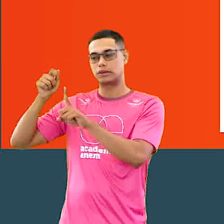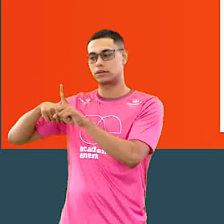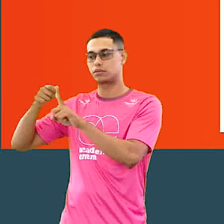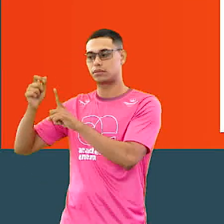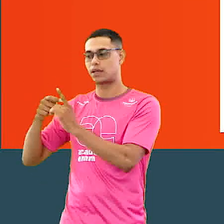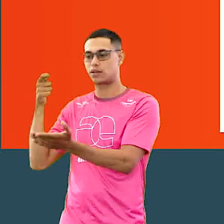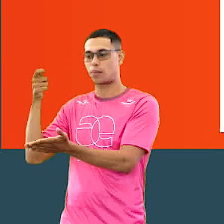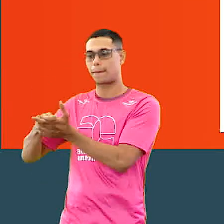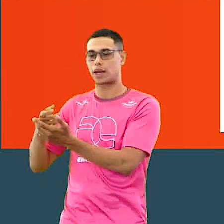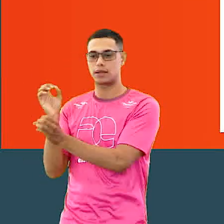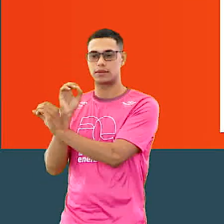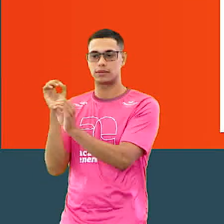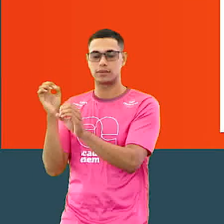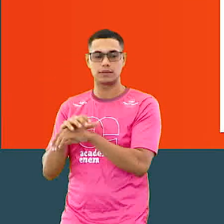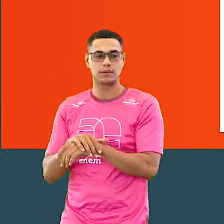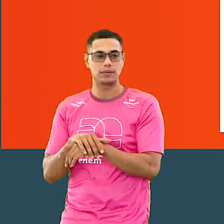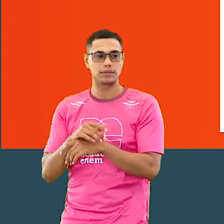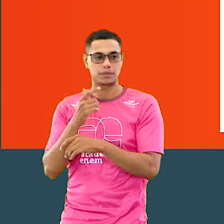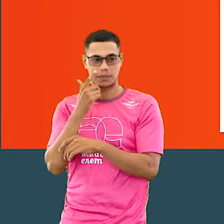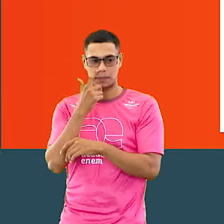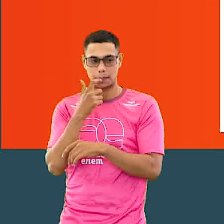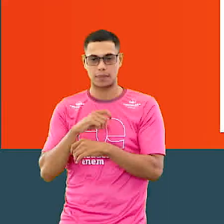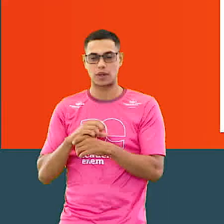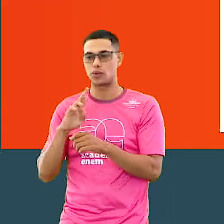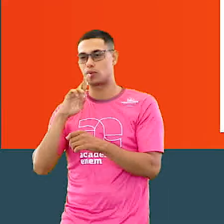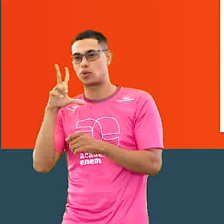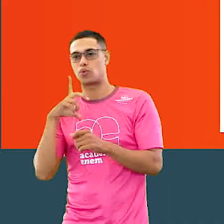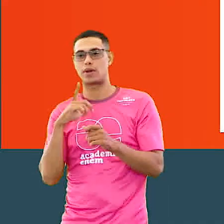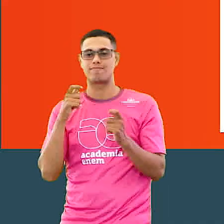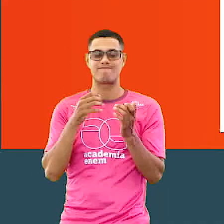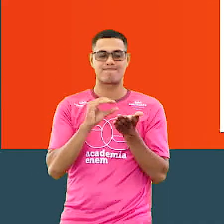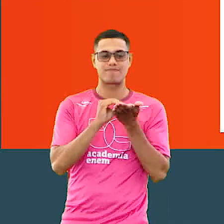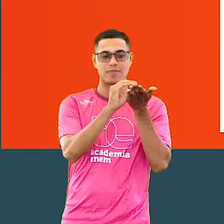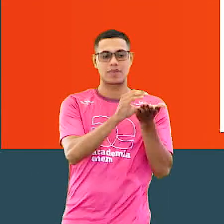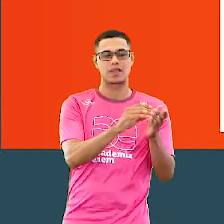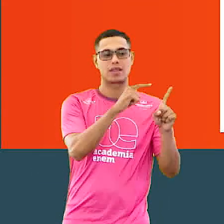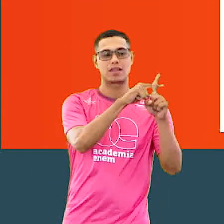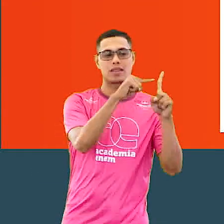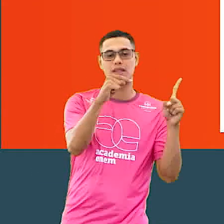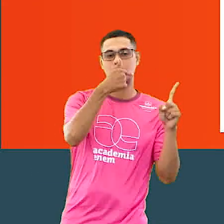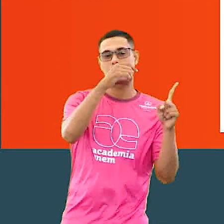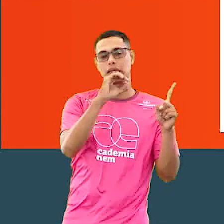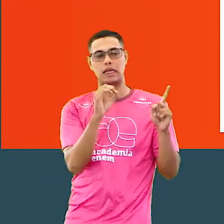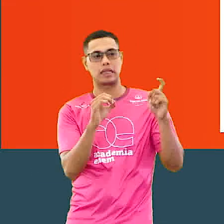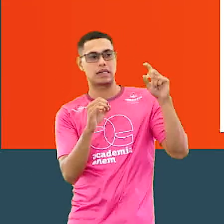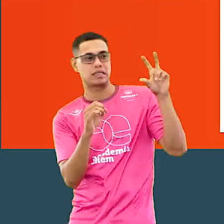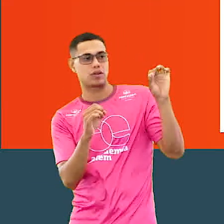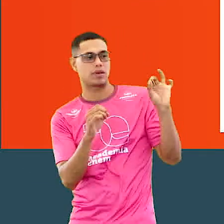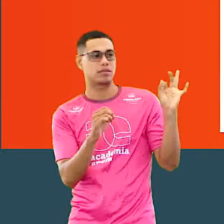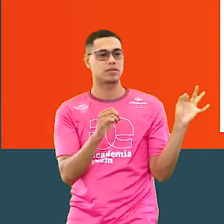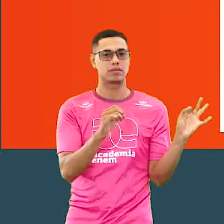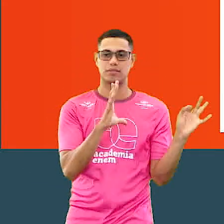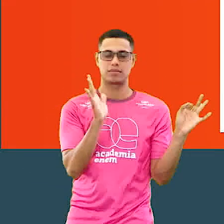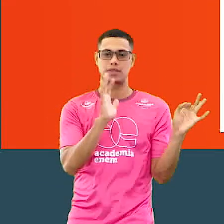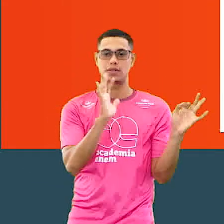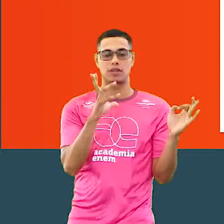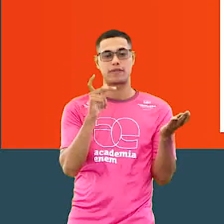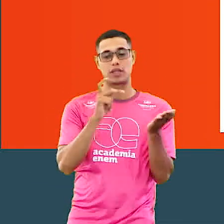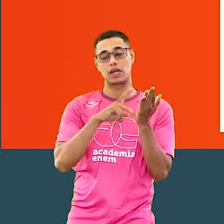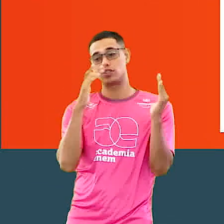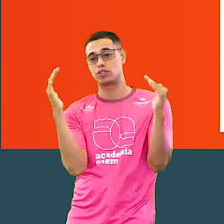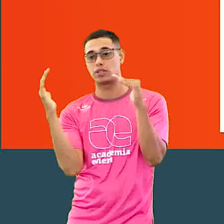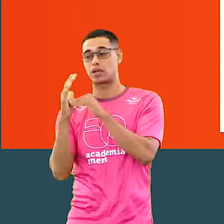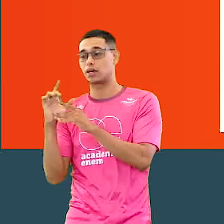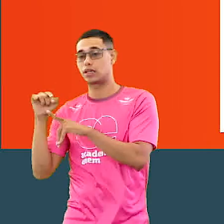Não fica um financiamento parcial. Não é 70%, não é 50%. Chega a ser